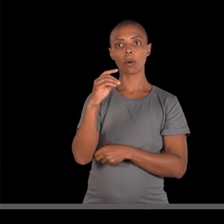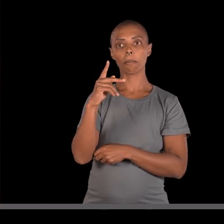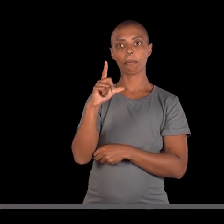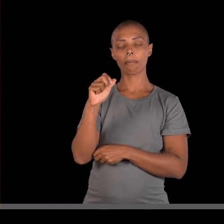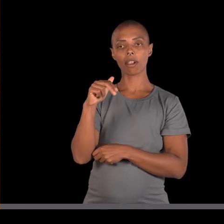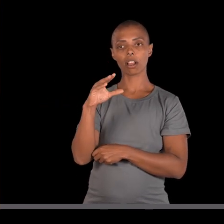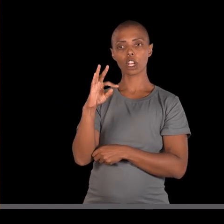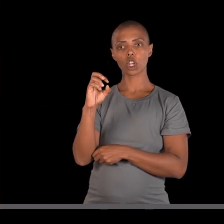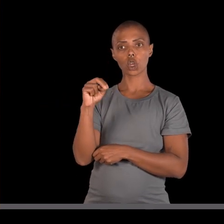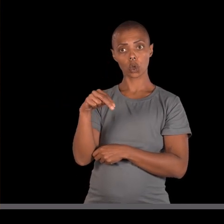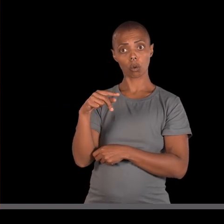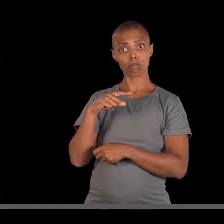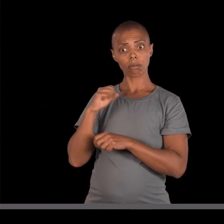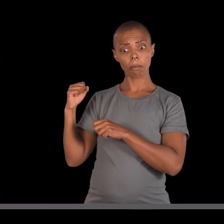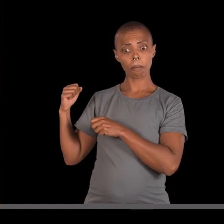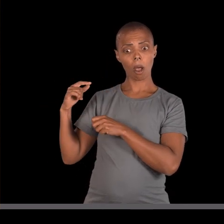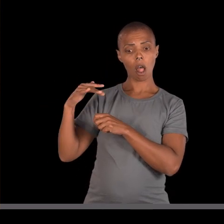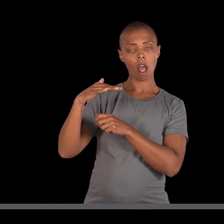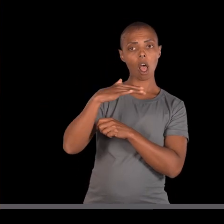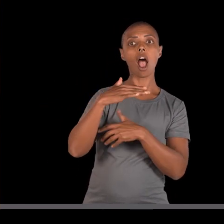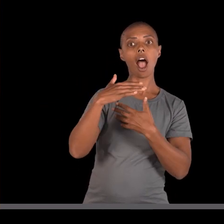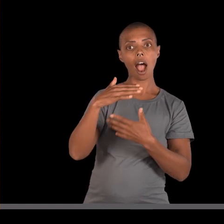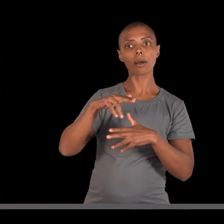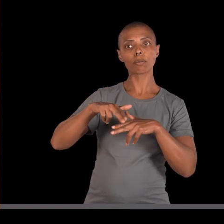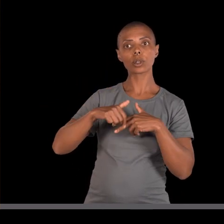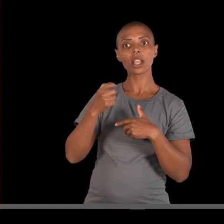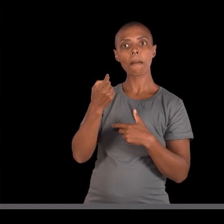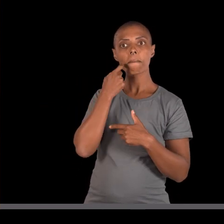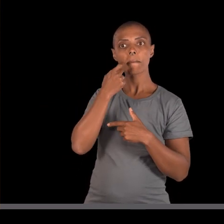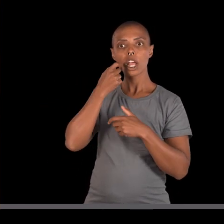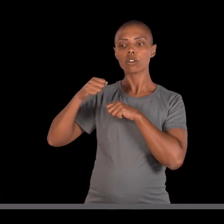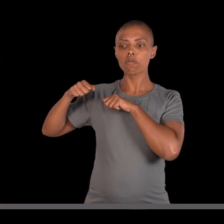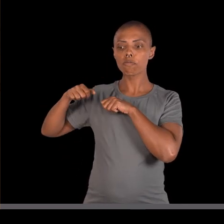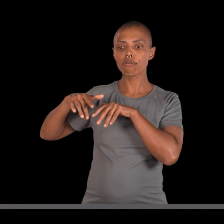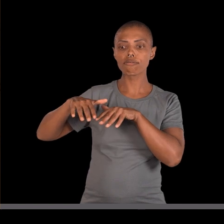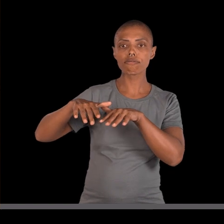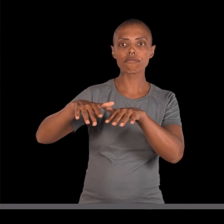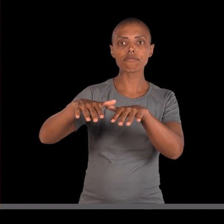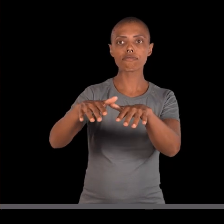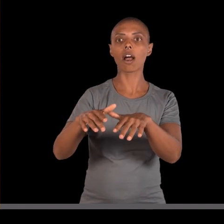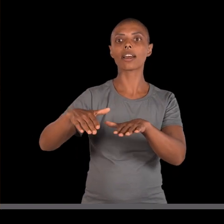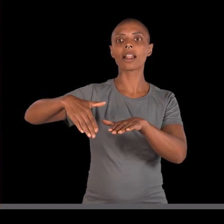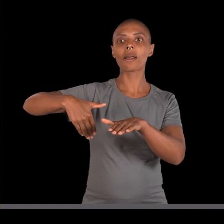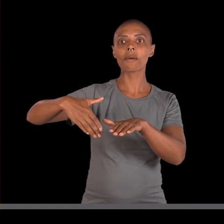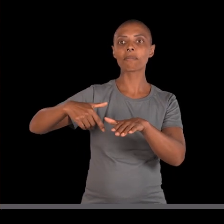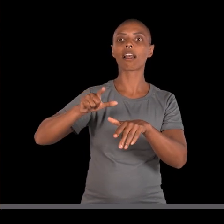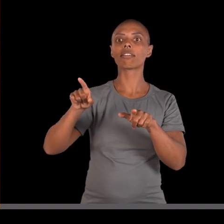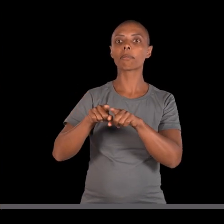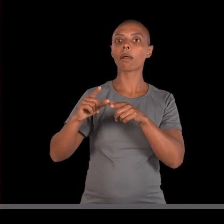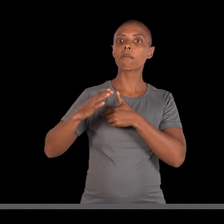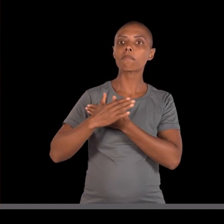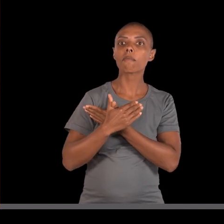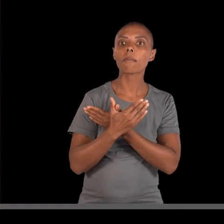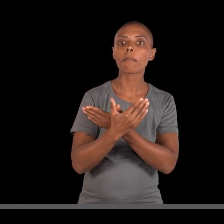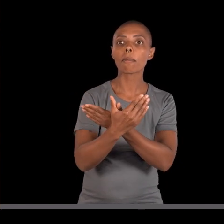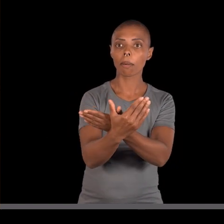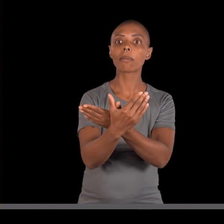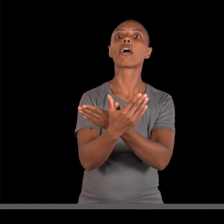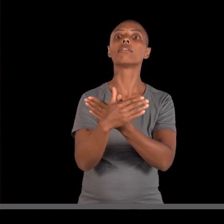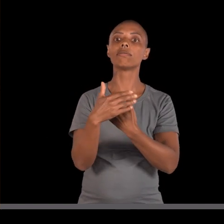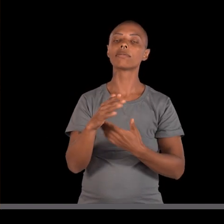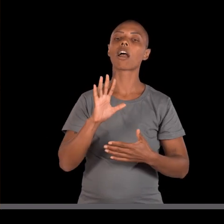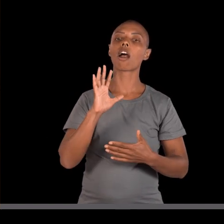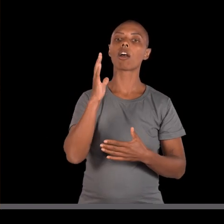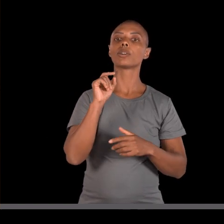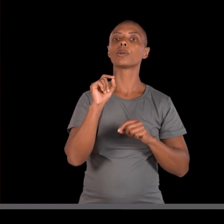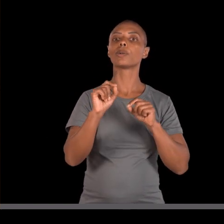vem pela corrente de Humboldt, que você vai ter uma grande quantidade de peixes e de aves nesse litoral. Isso ajuda bastante